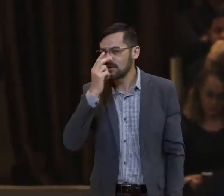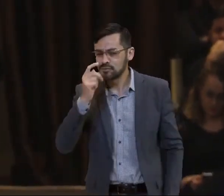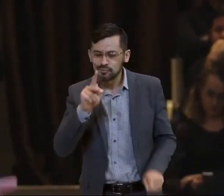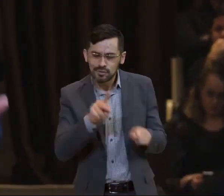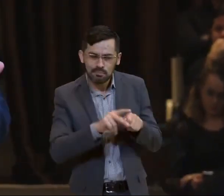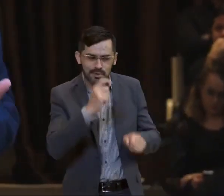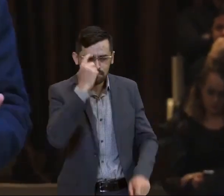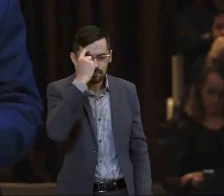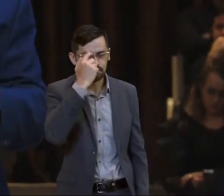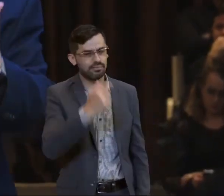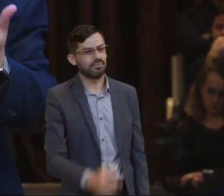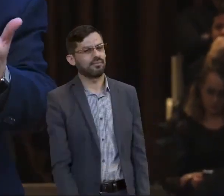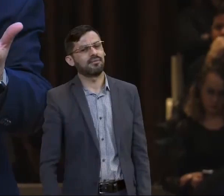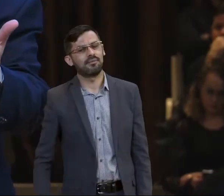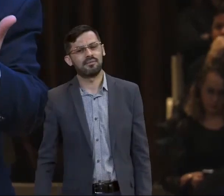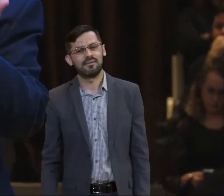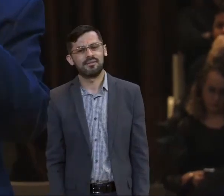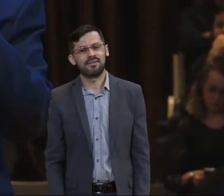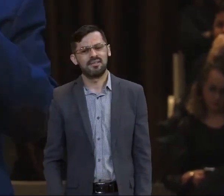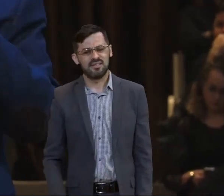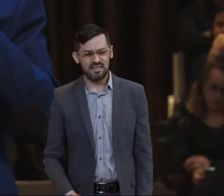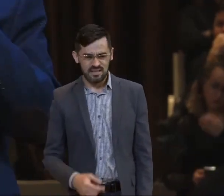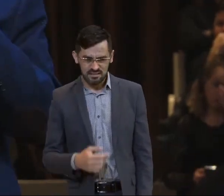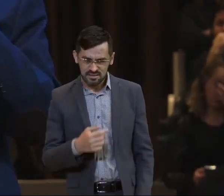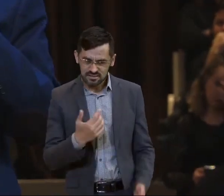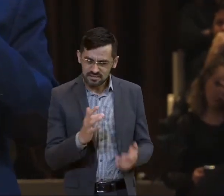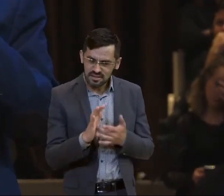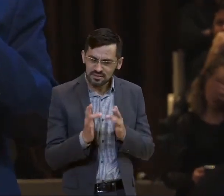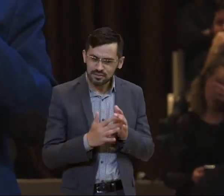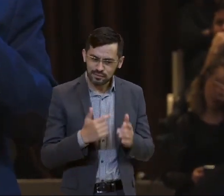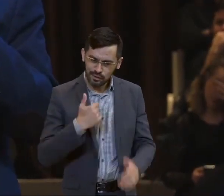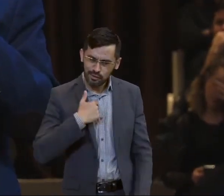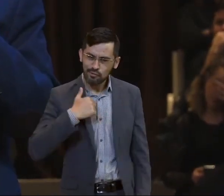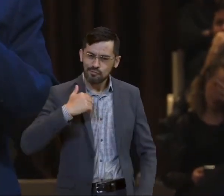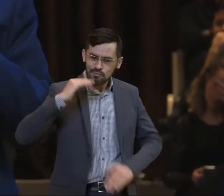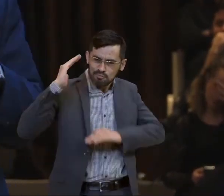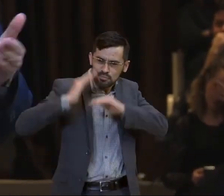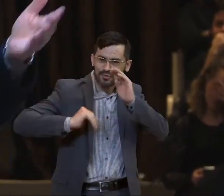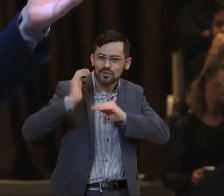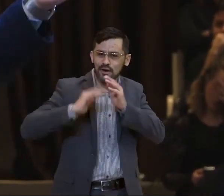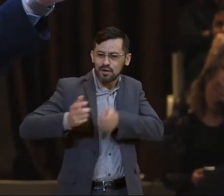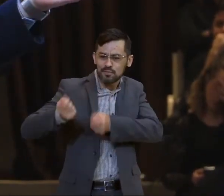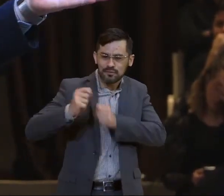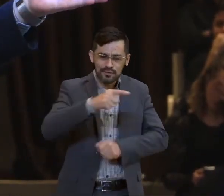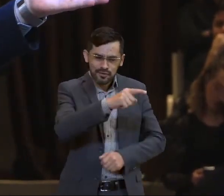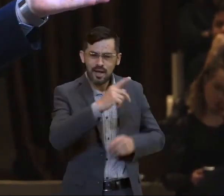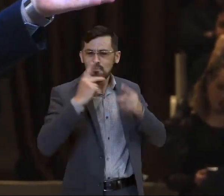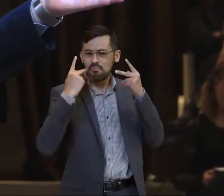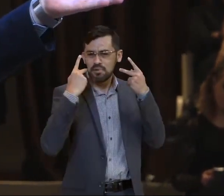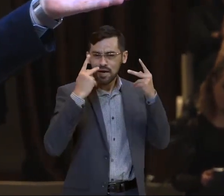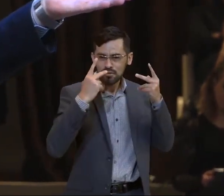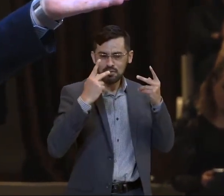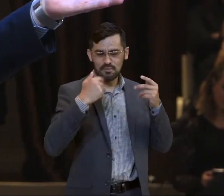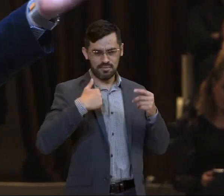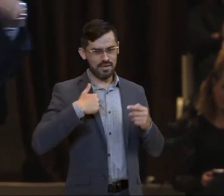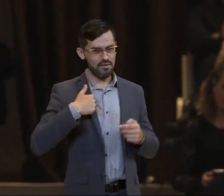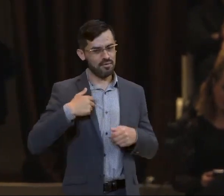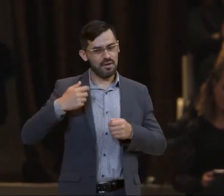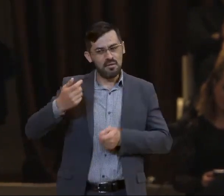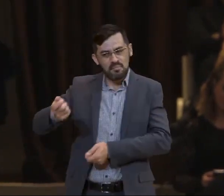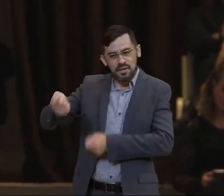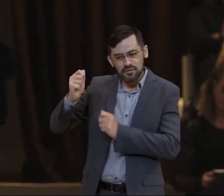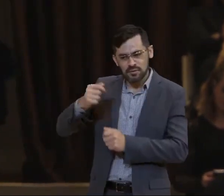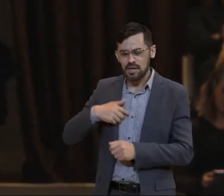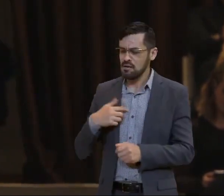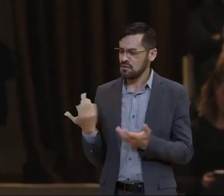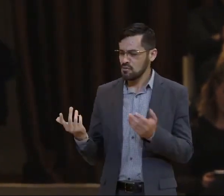assim, Jesus, de pescaria eu entendo. O senhor entende sermão. Deixa eu